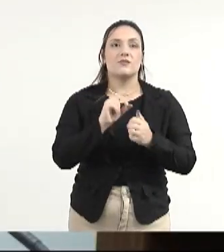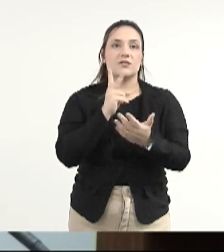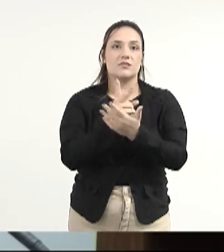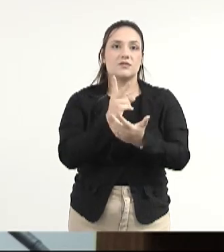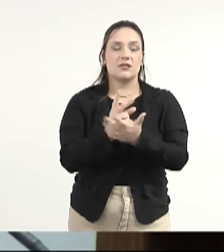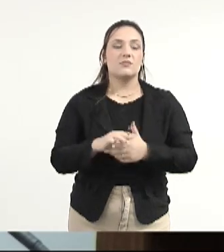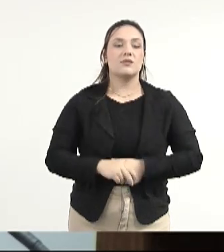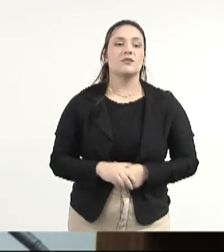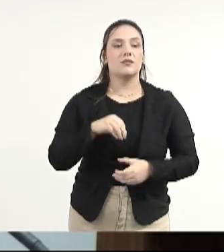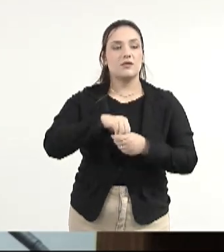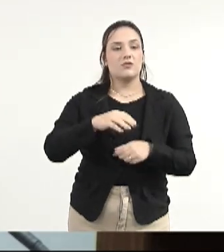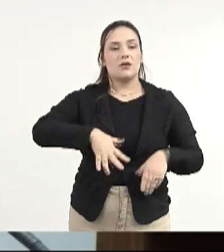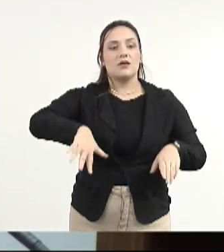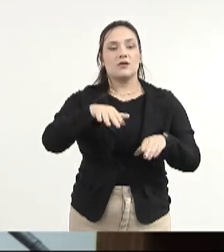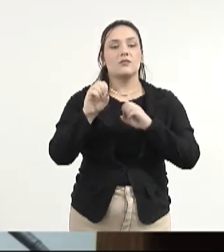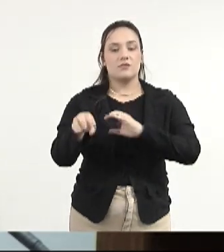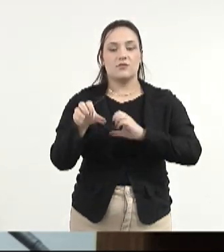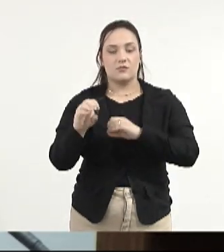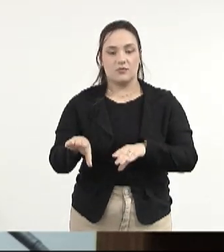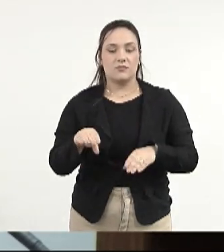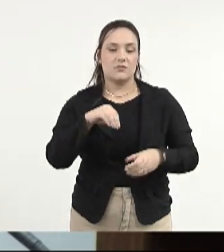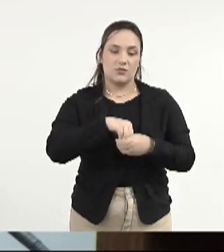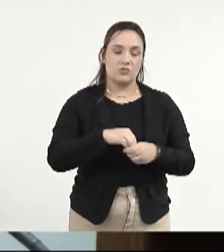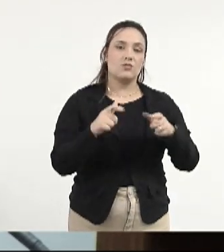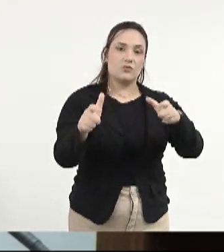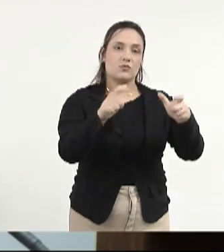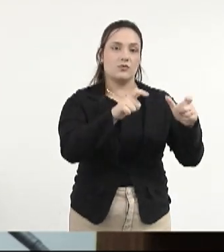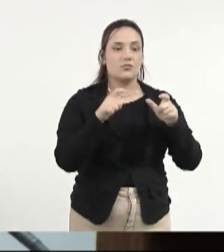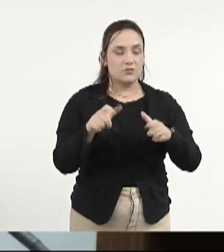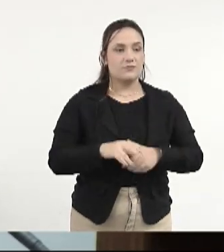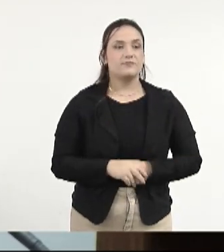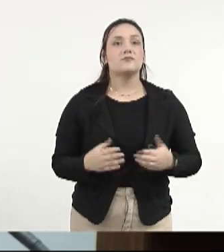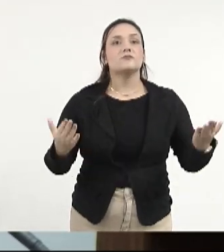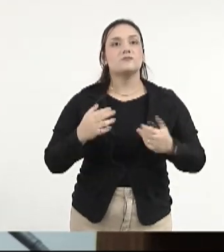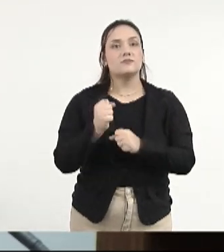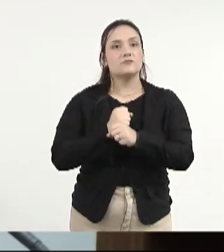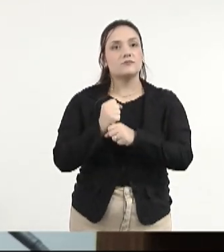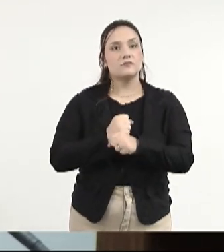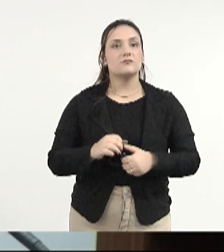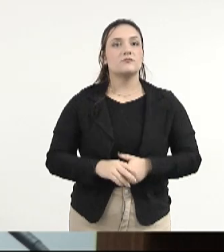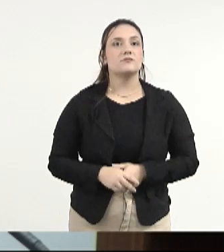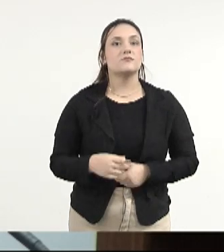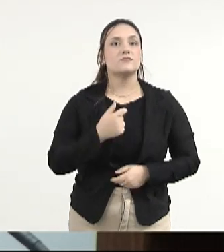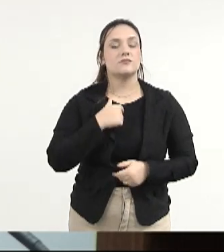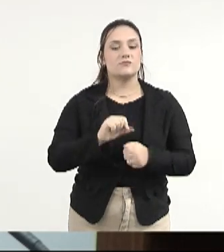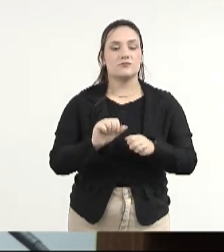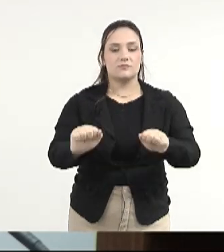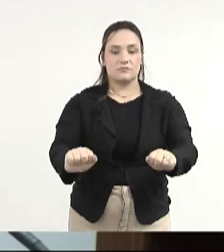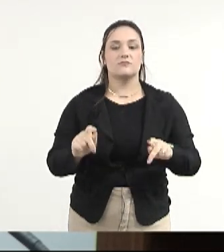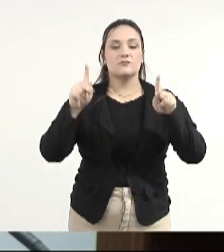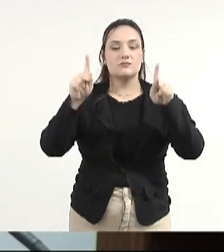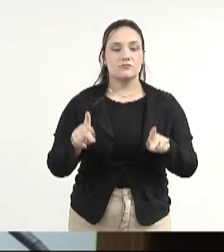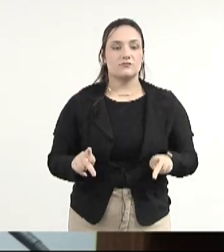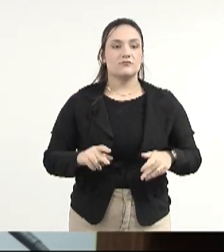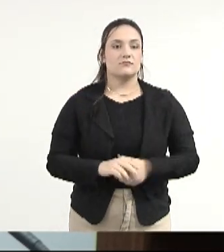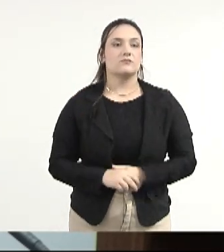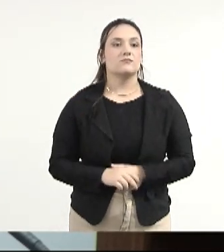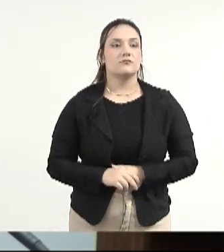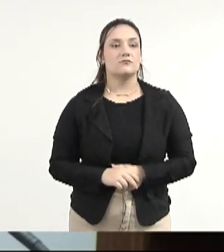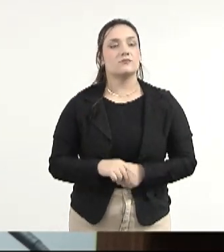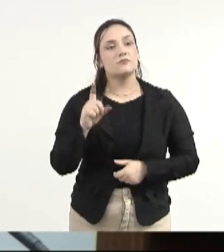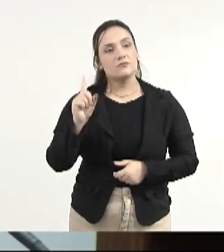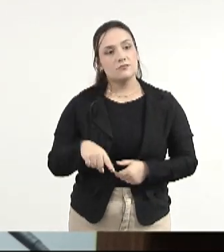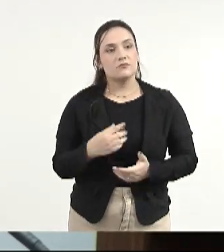dentro da educação, dentro dos espaços. Neste ano, inclusive, eu fiz uma audiência pública em que a